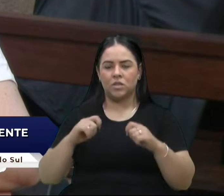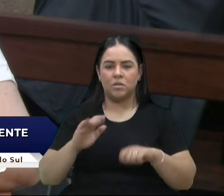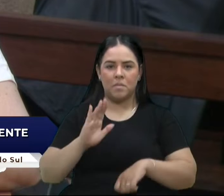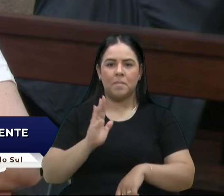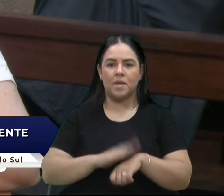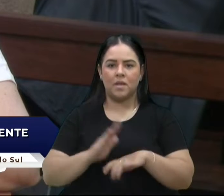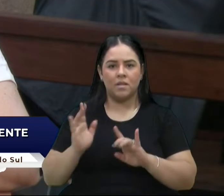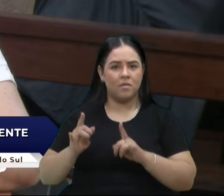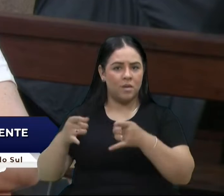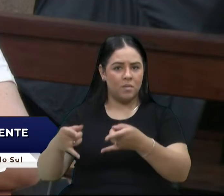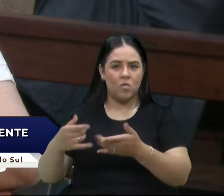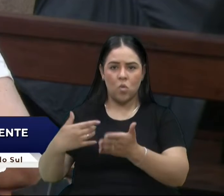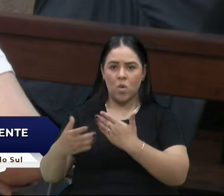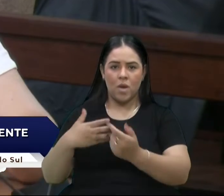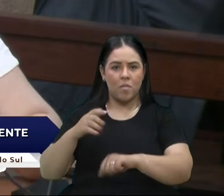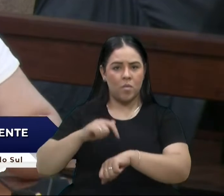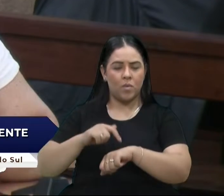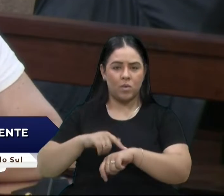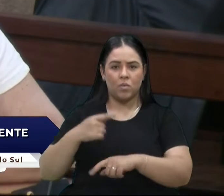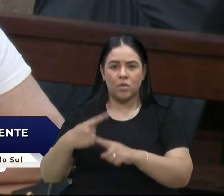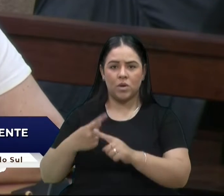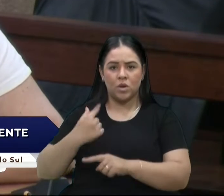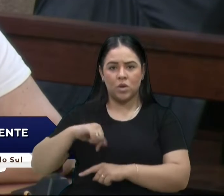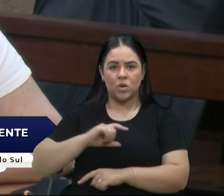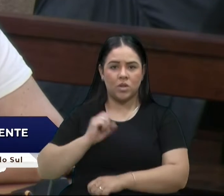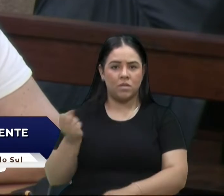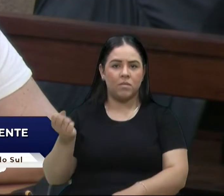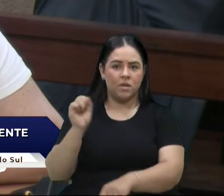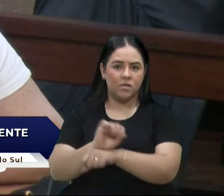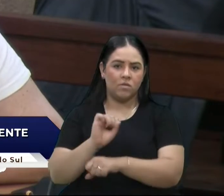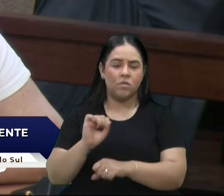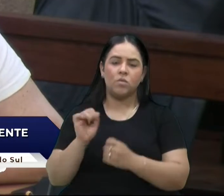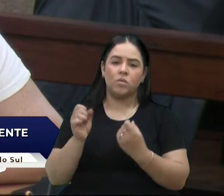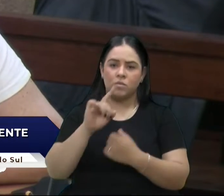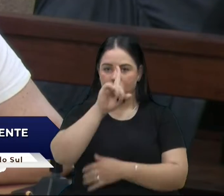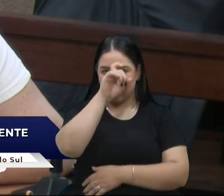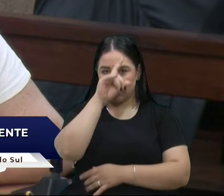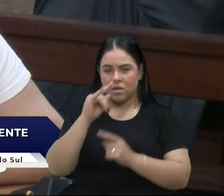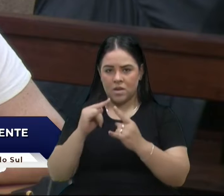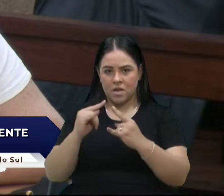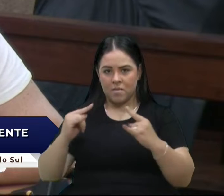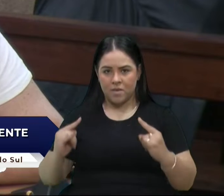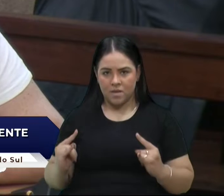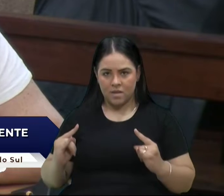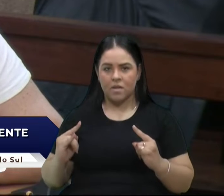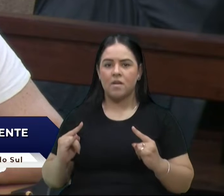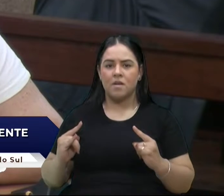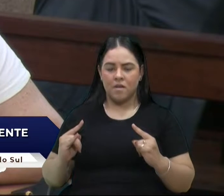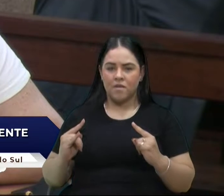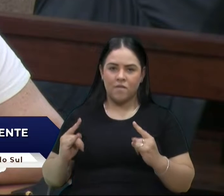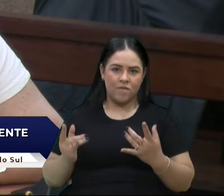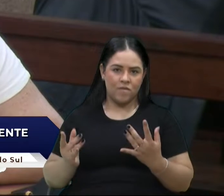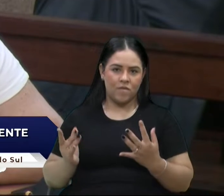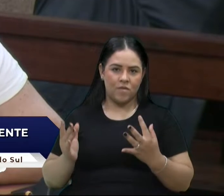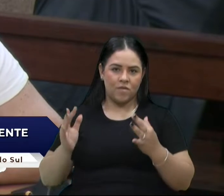leitos a qualquer momento, porque esperamos que os leitos do hospital de campanha sejam desativados à medida que a